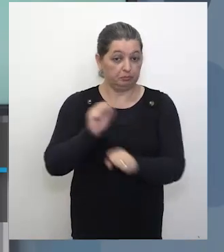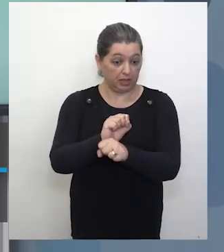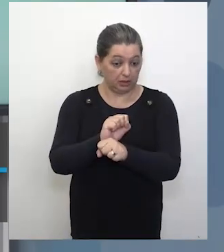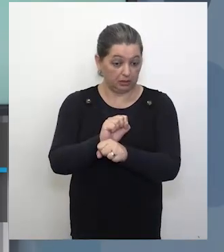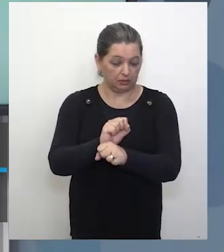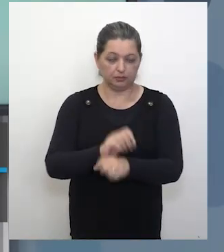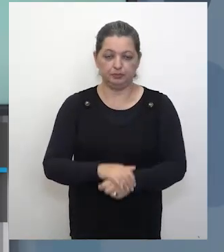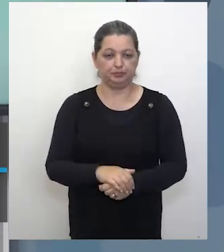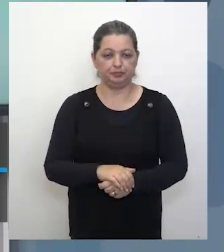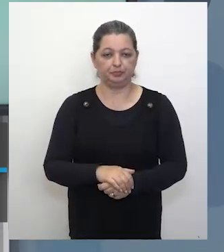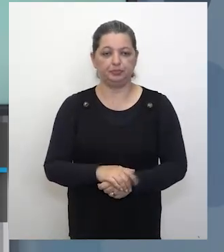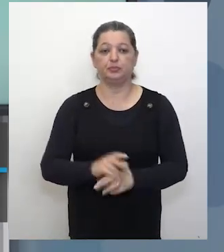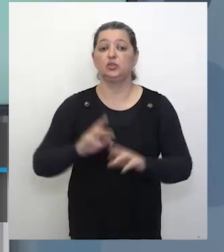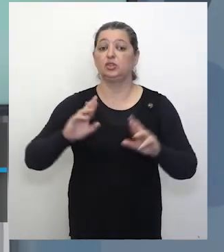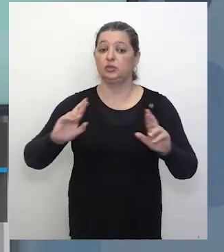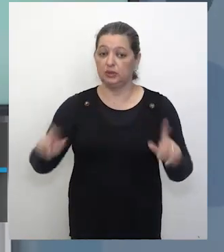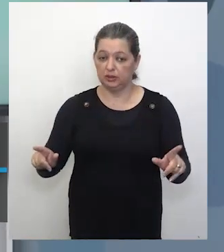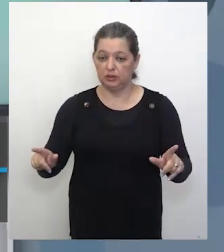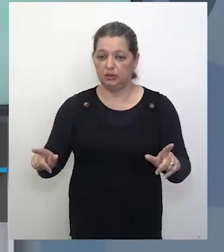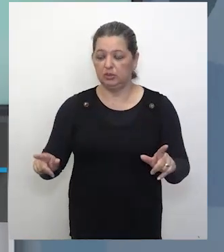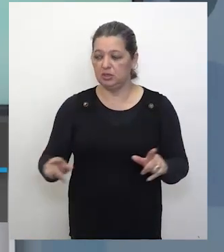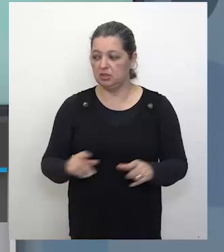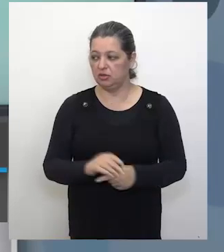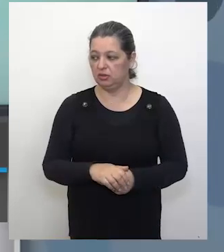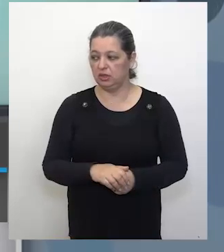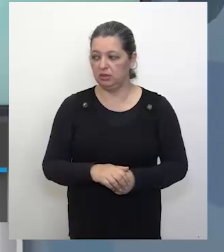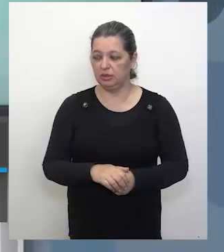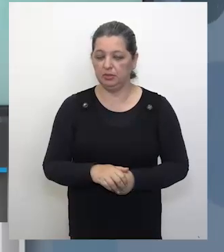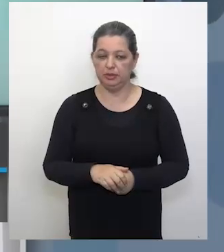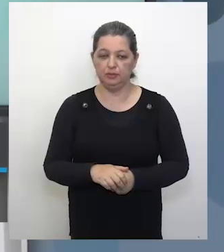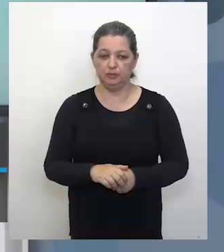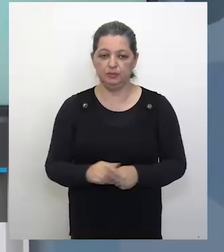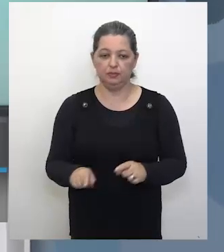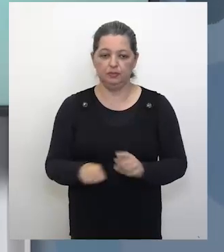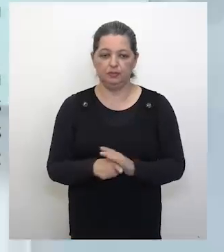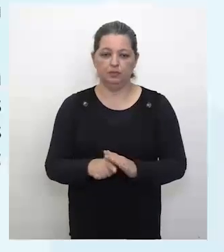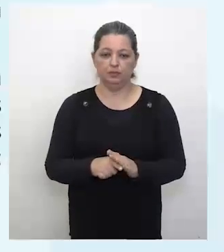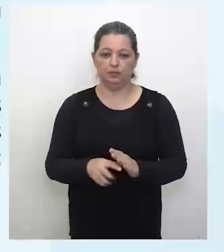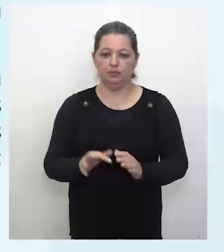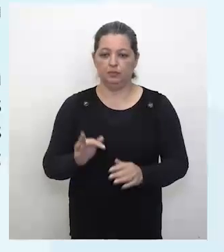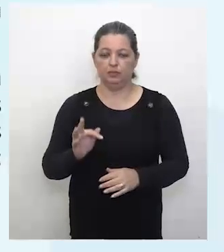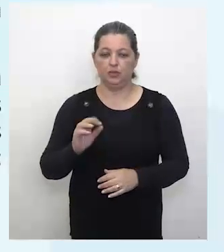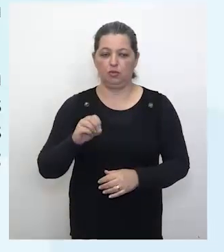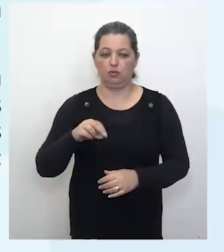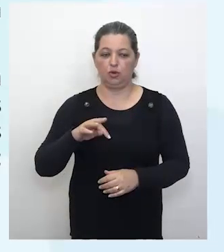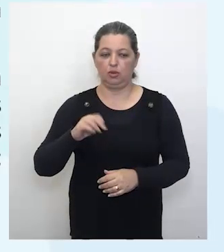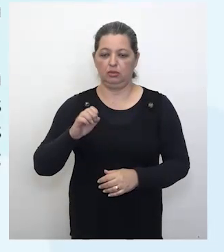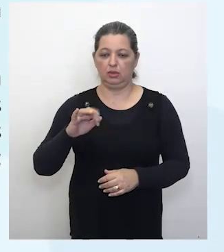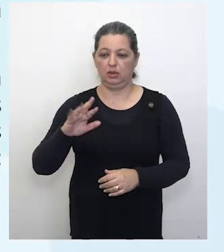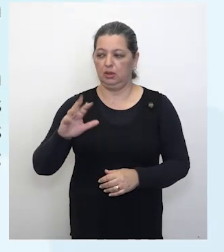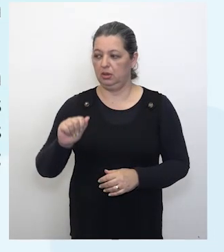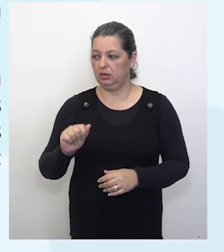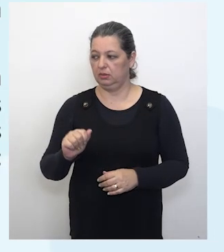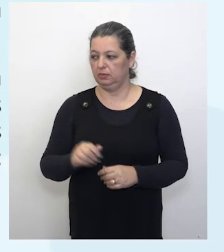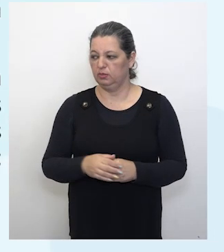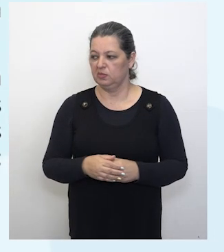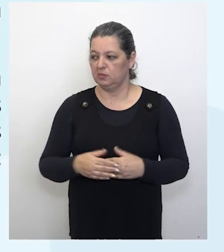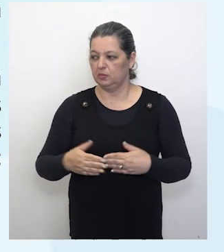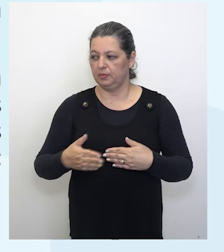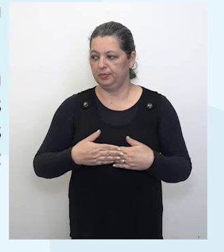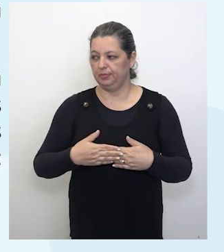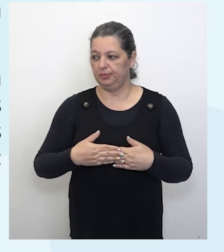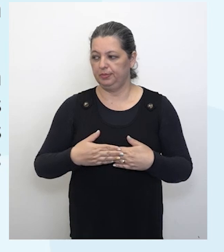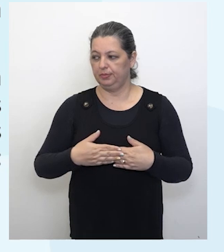que é diferente da fronteira? A fronteira, não. A fronteira, ela é uma noção mais exata, ela é exata, por sinal, né? E